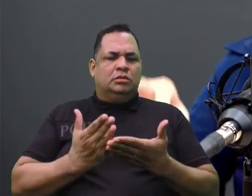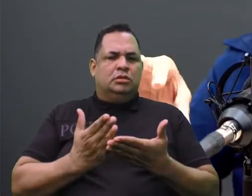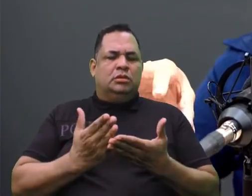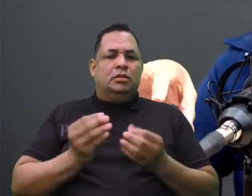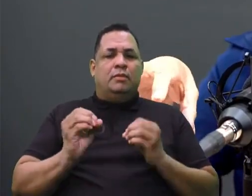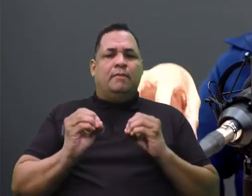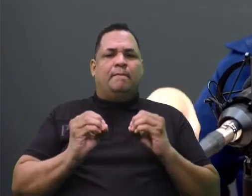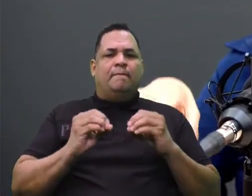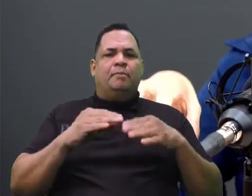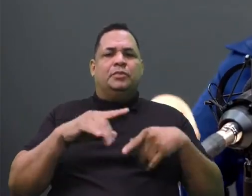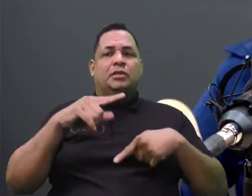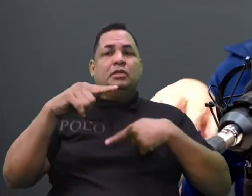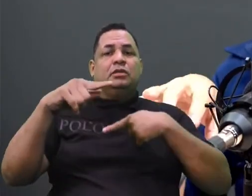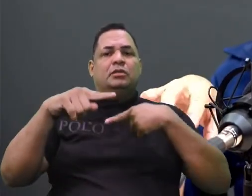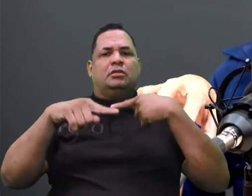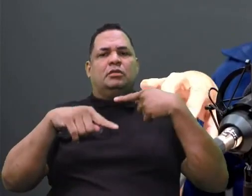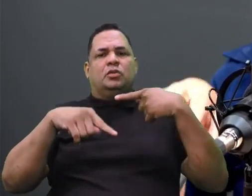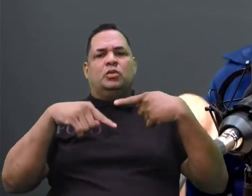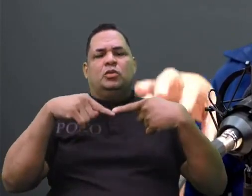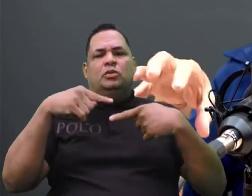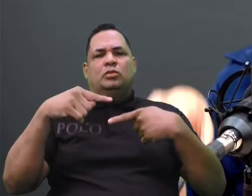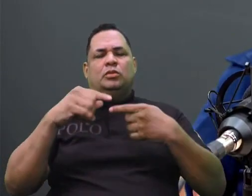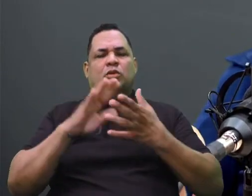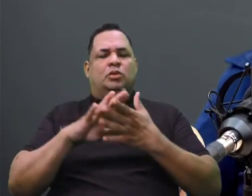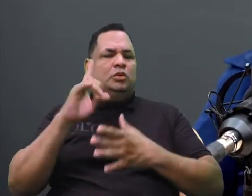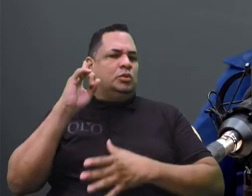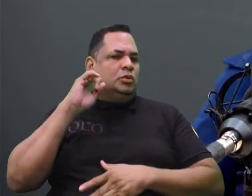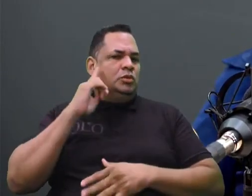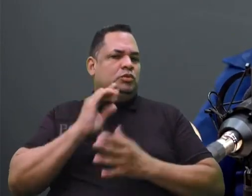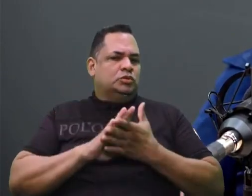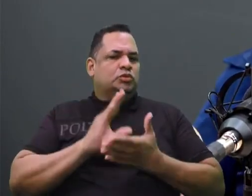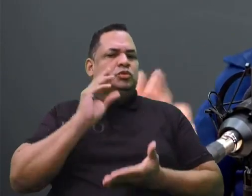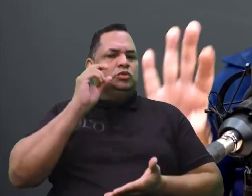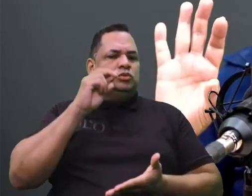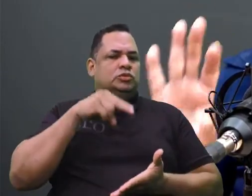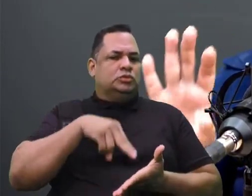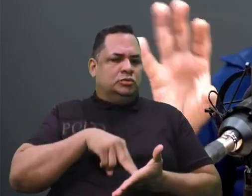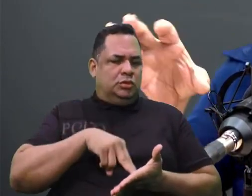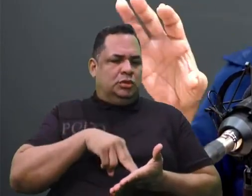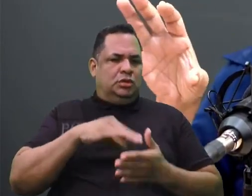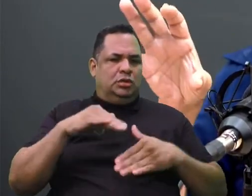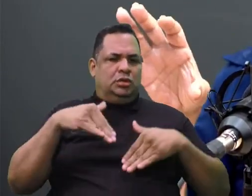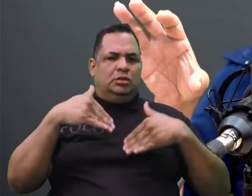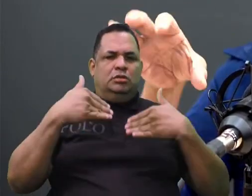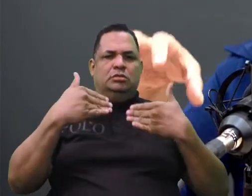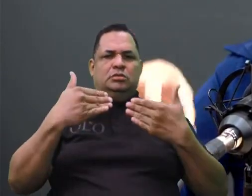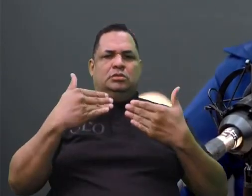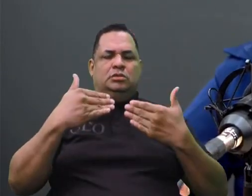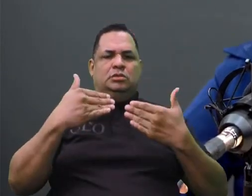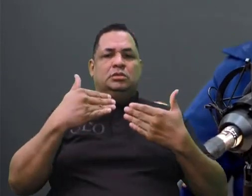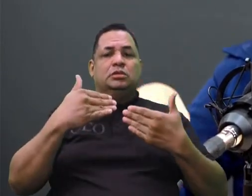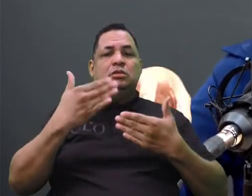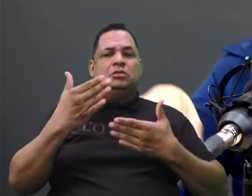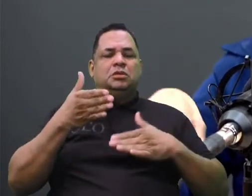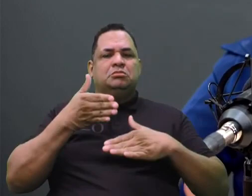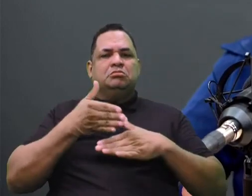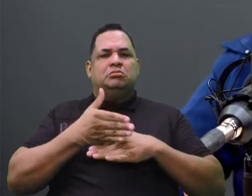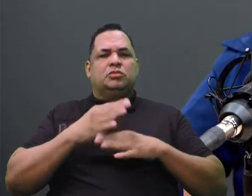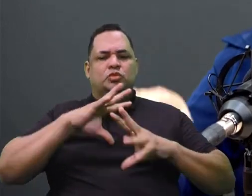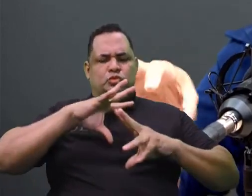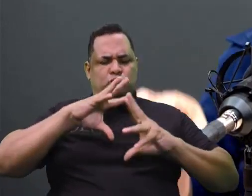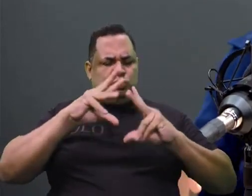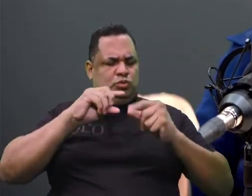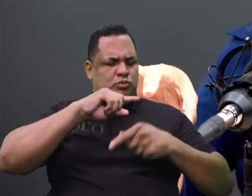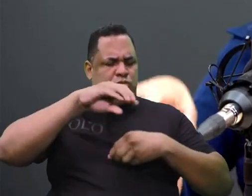né? Posteriormente, os surdos ficaram pela manhã, tá? Mas logo quando eu entrei, era tudo